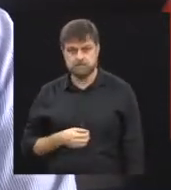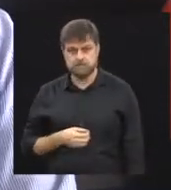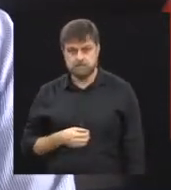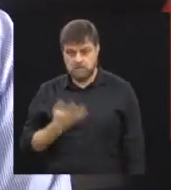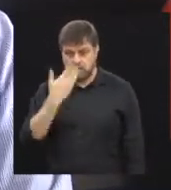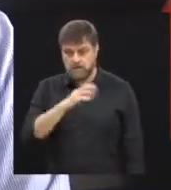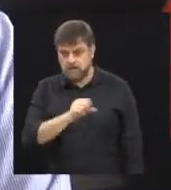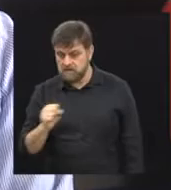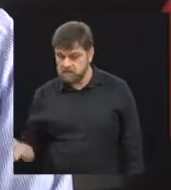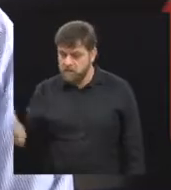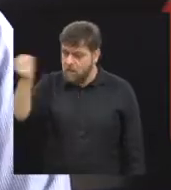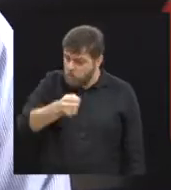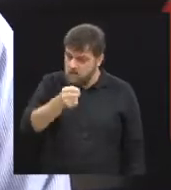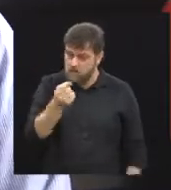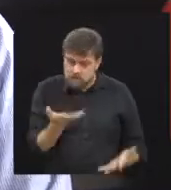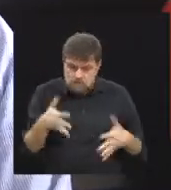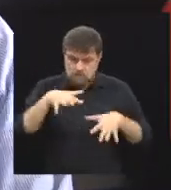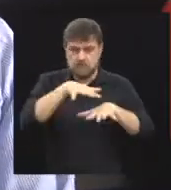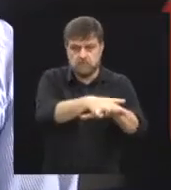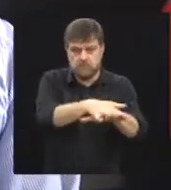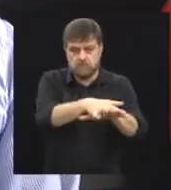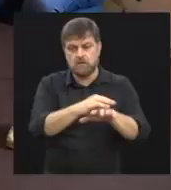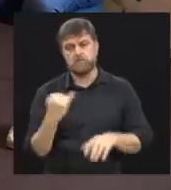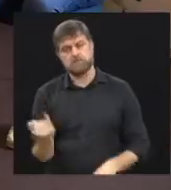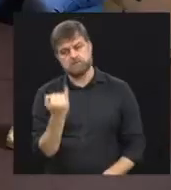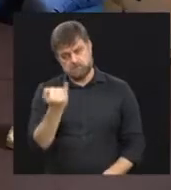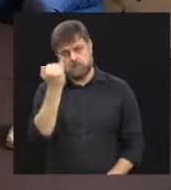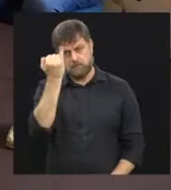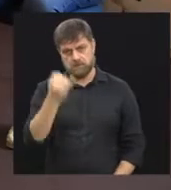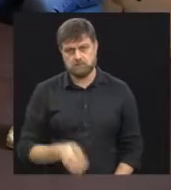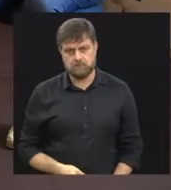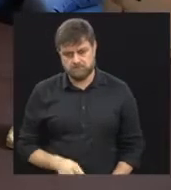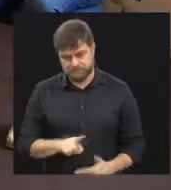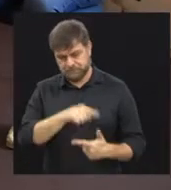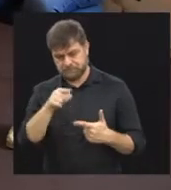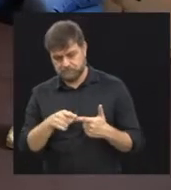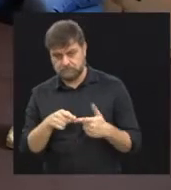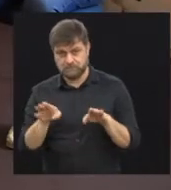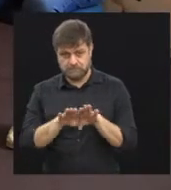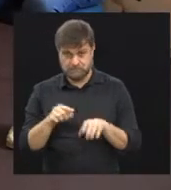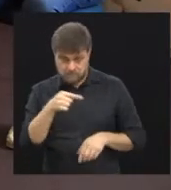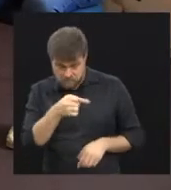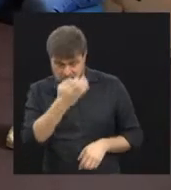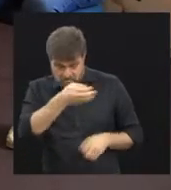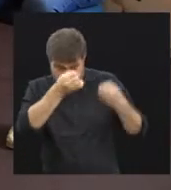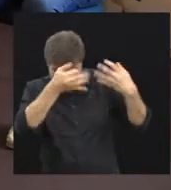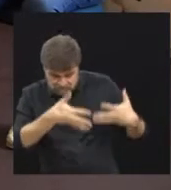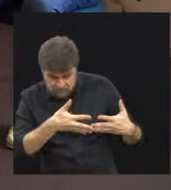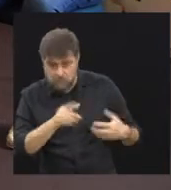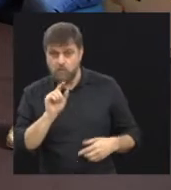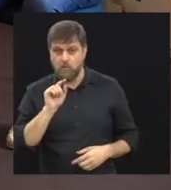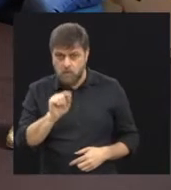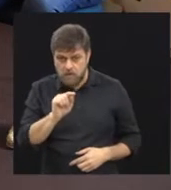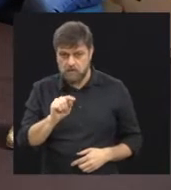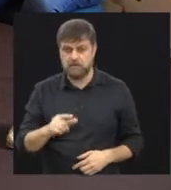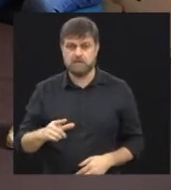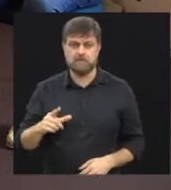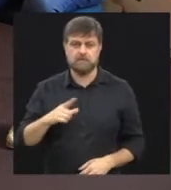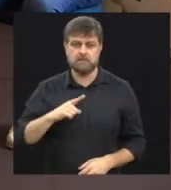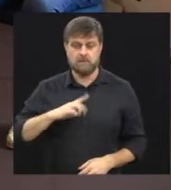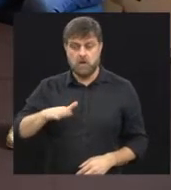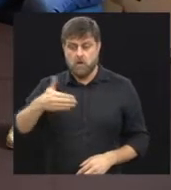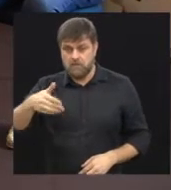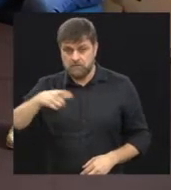para esse processo de inclusão. Esse é um ponto muito importante. O segundo ponto é o que você colocou, né? Quando você